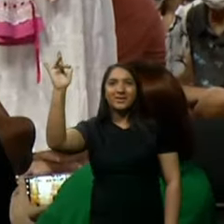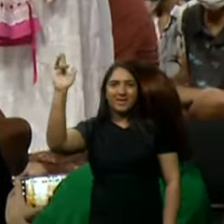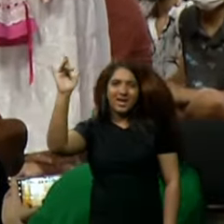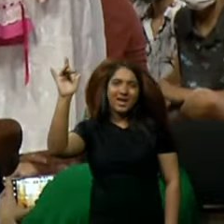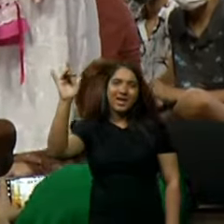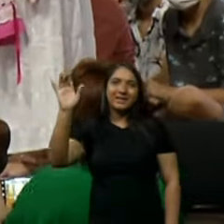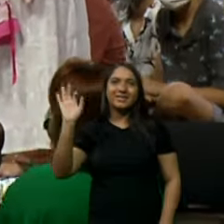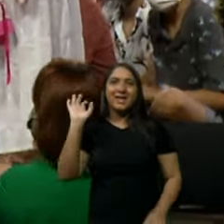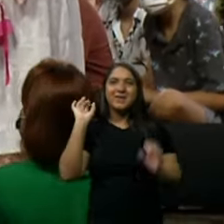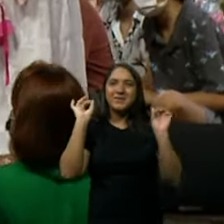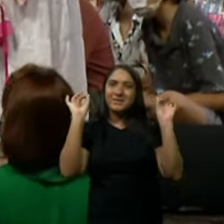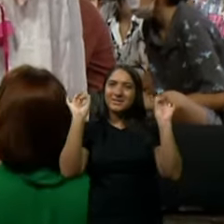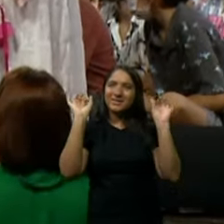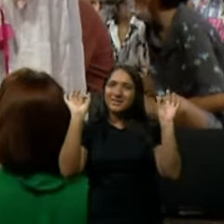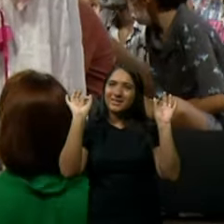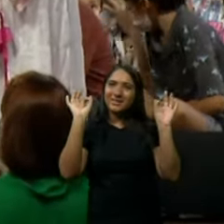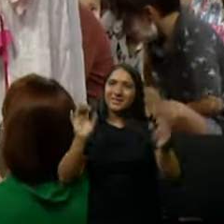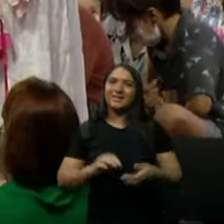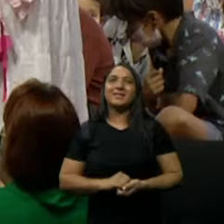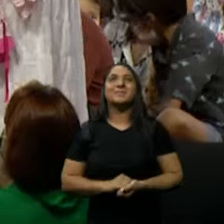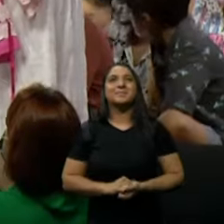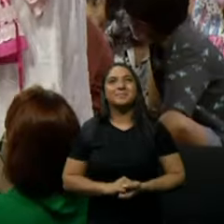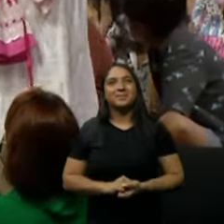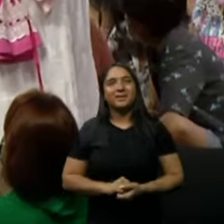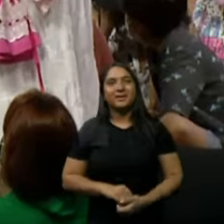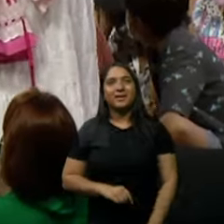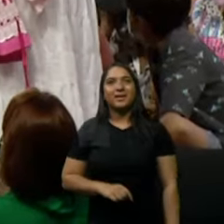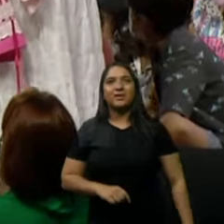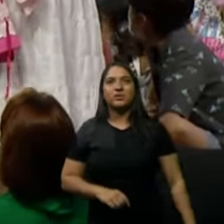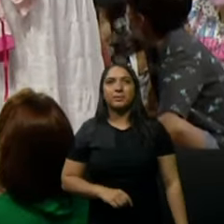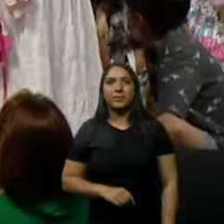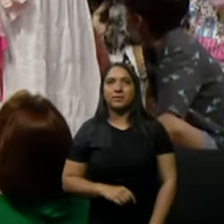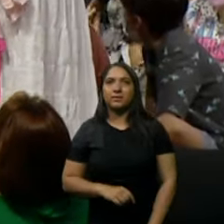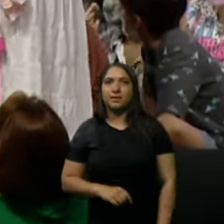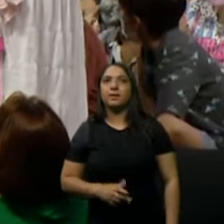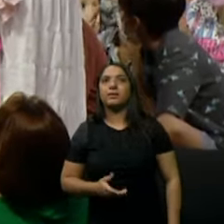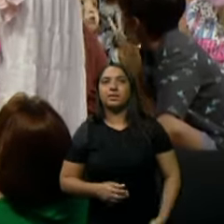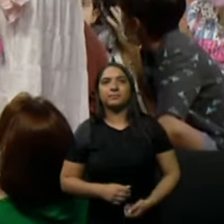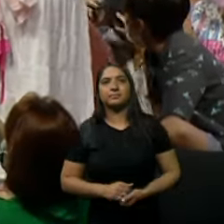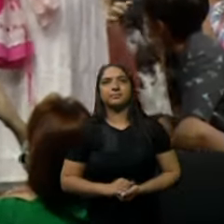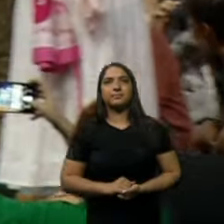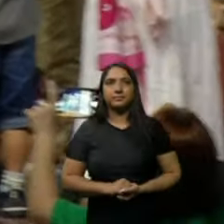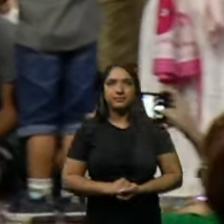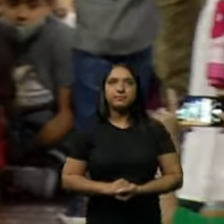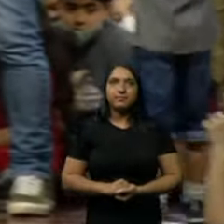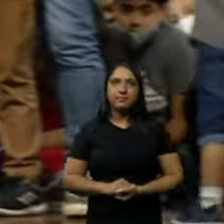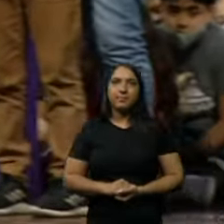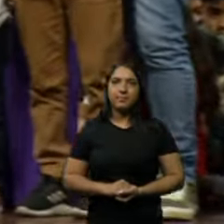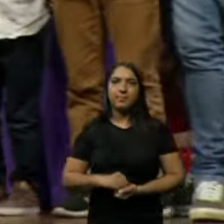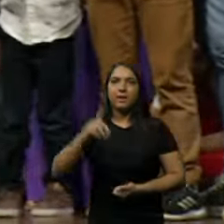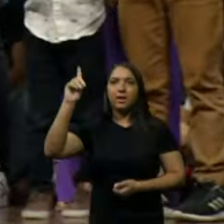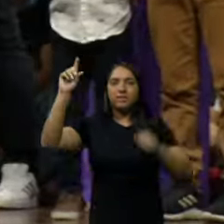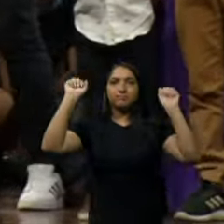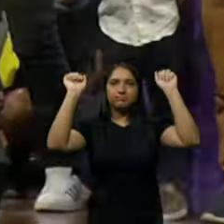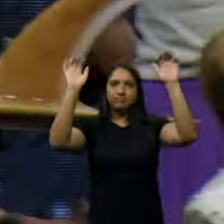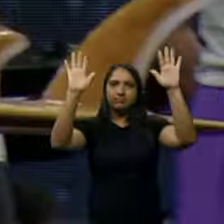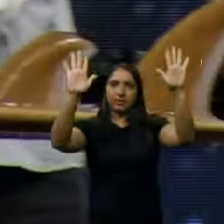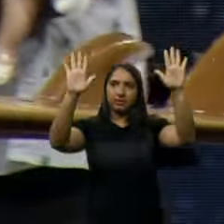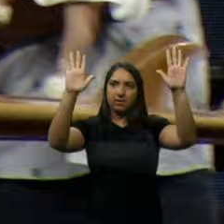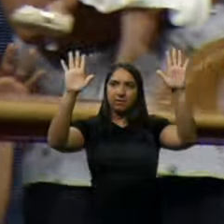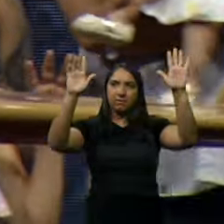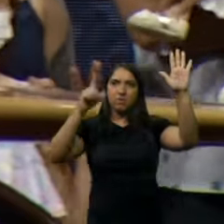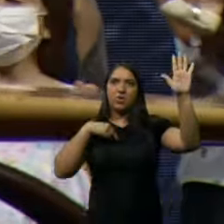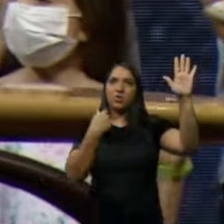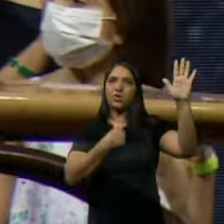Parabéns esse pequeno aqui ou a chupeta Dourada segura aí e aí apenas vamos trocar vamos